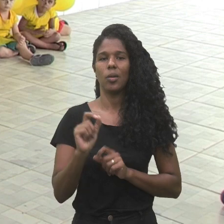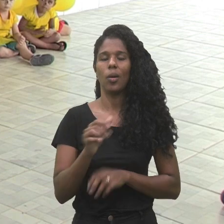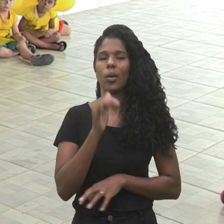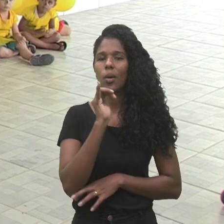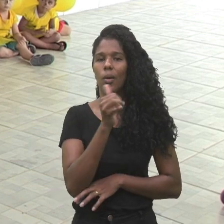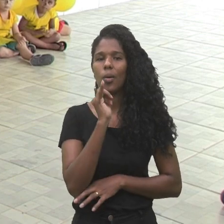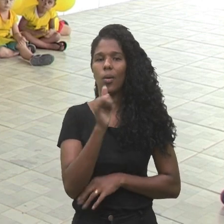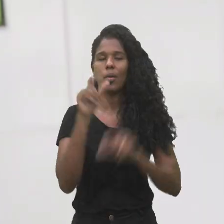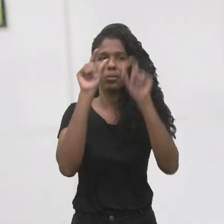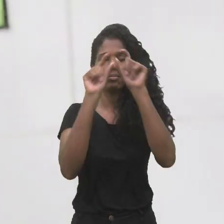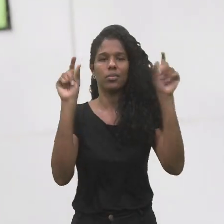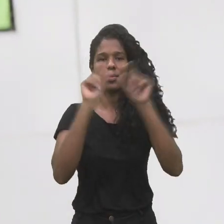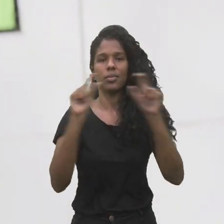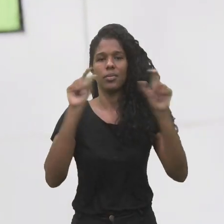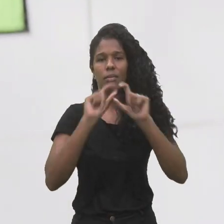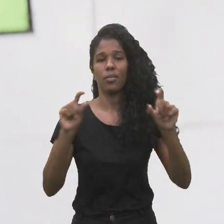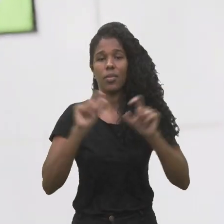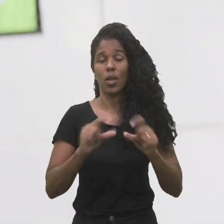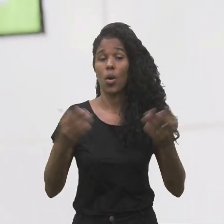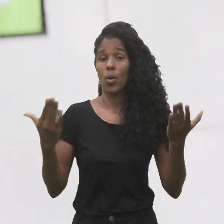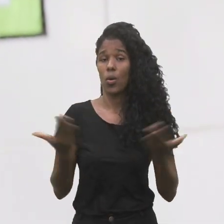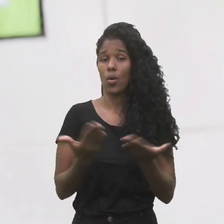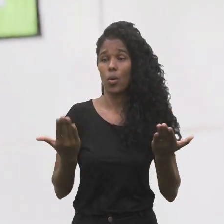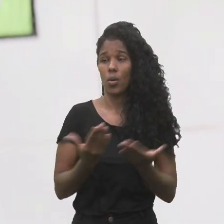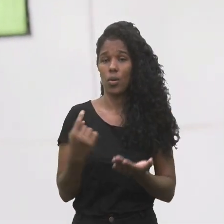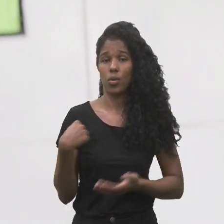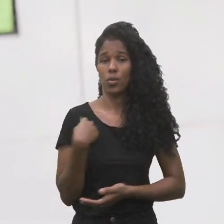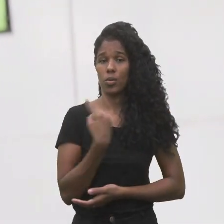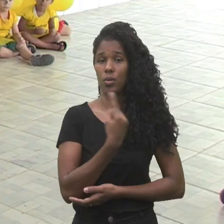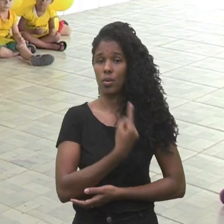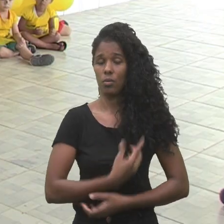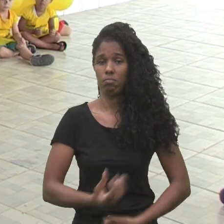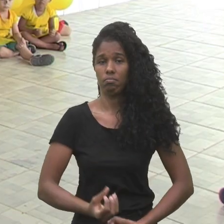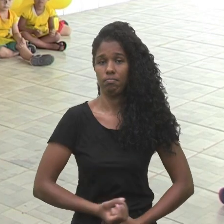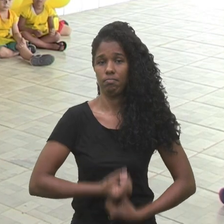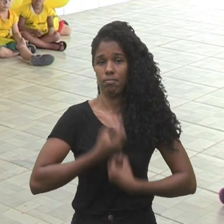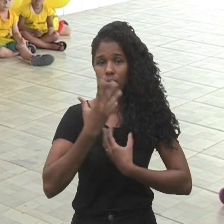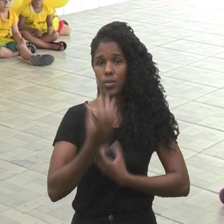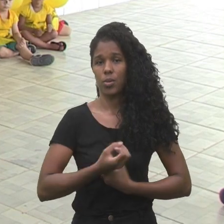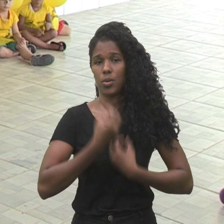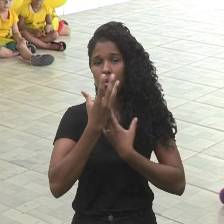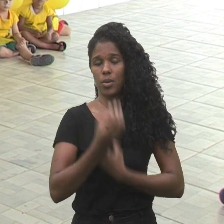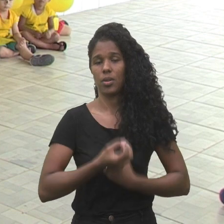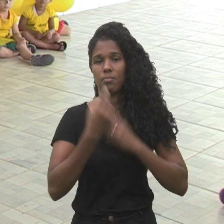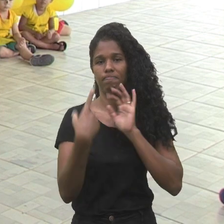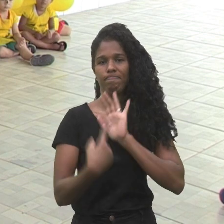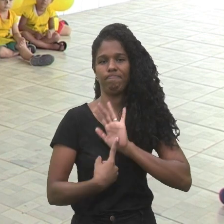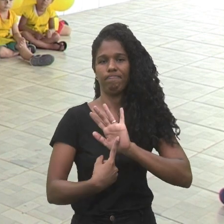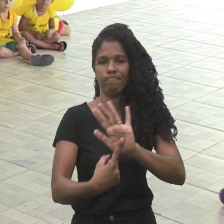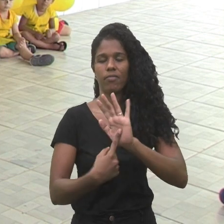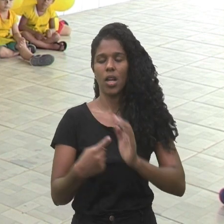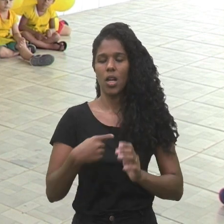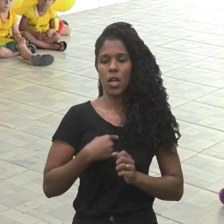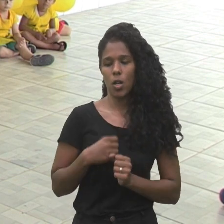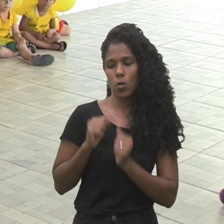nós vamos estar apresentando uma poesia, um sarau de poesias. Eu e a professora